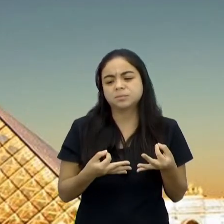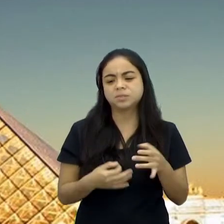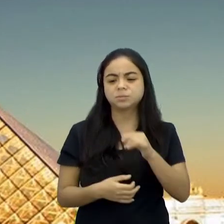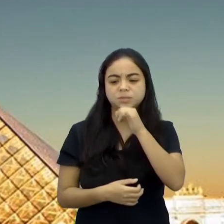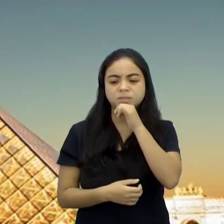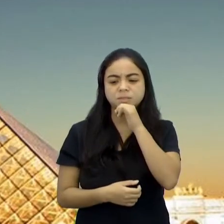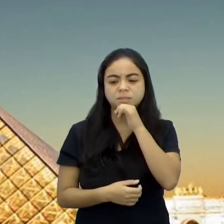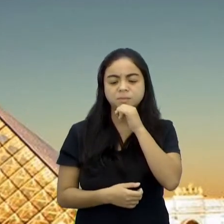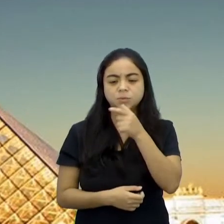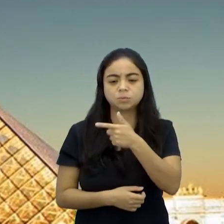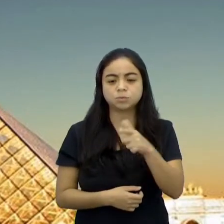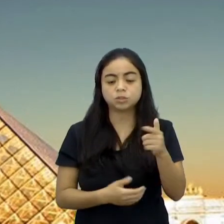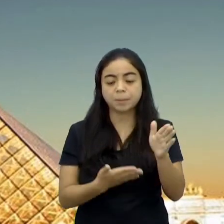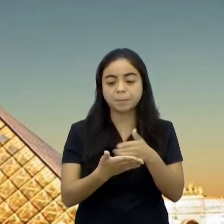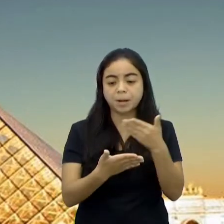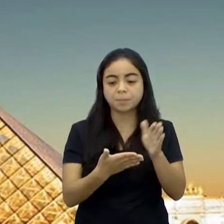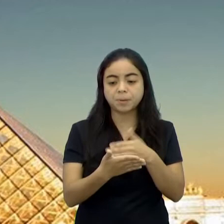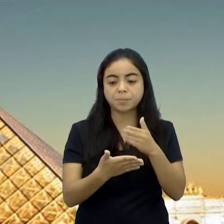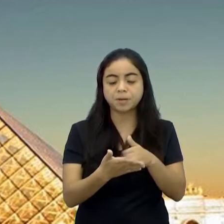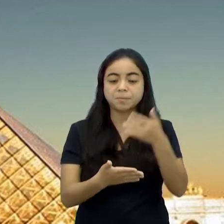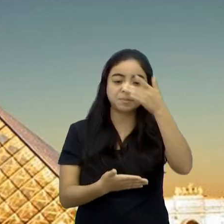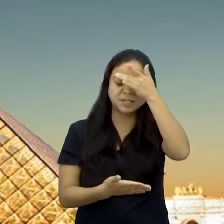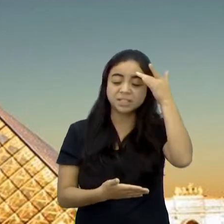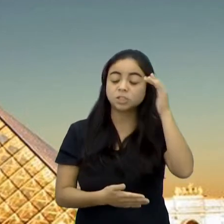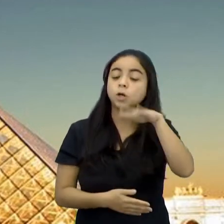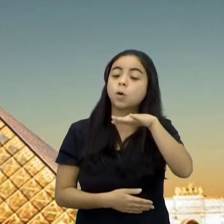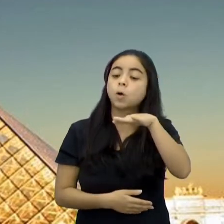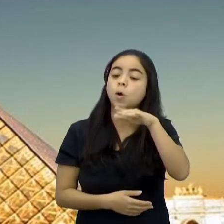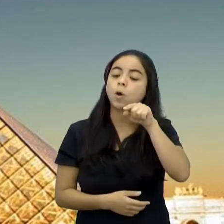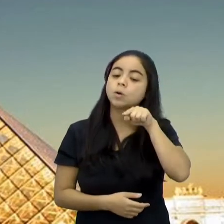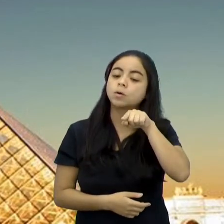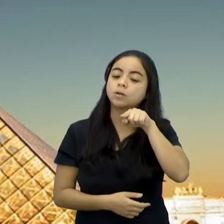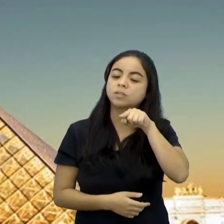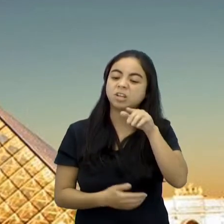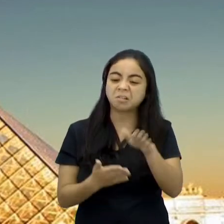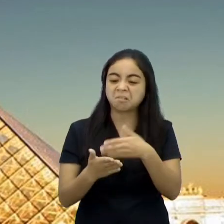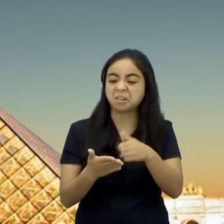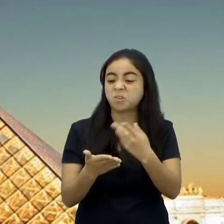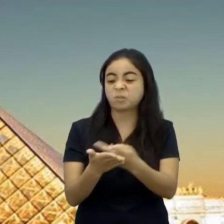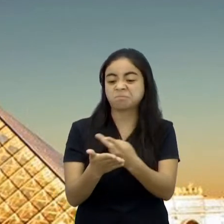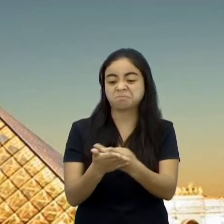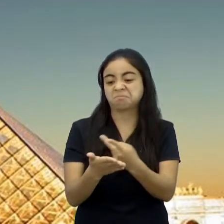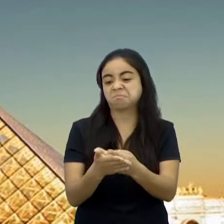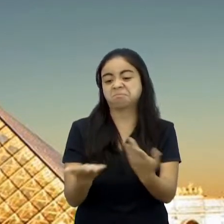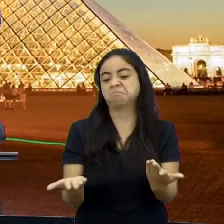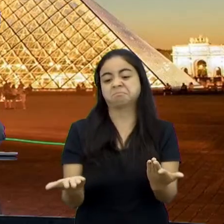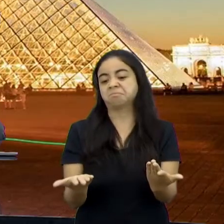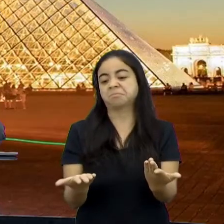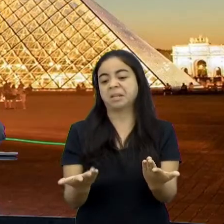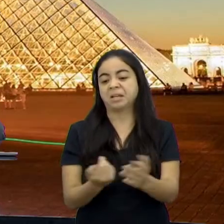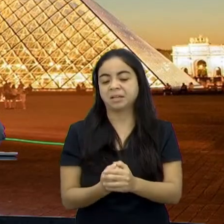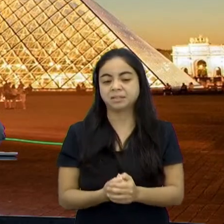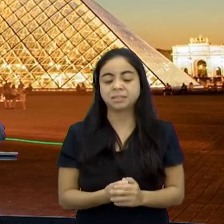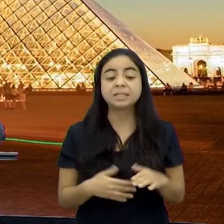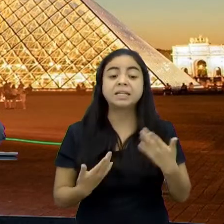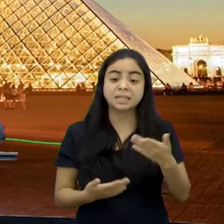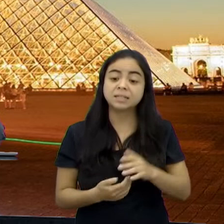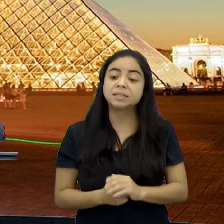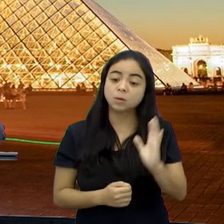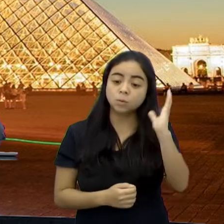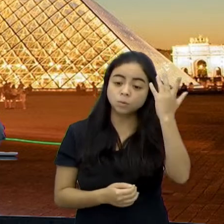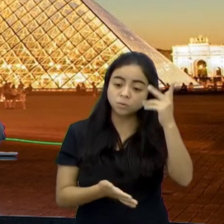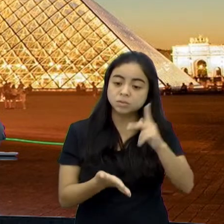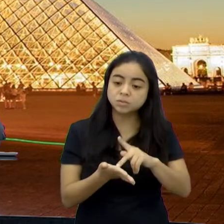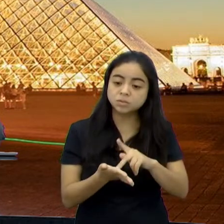não existiam os livros, alguém chegar e falar assim, olha, esse negócio de livro vai dar errado, né? Porque aconteceu, com certeza aconteceu. Fala, não,